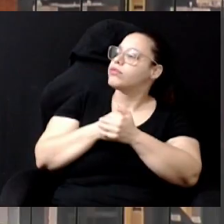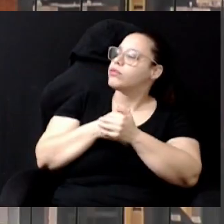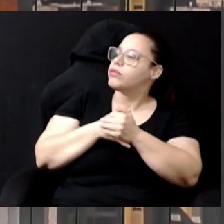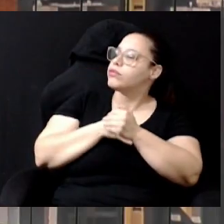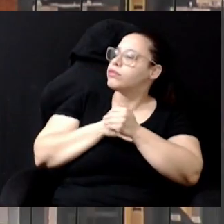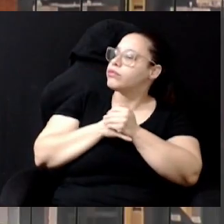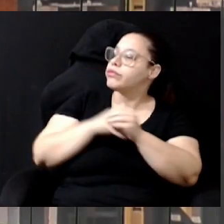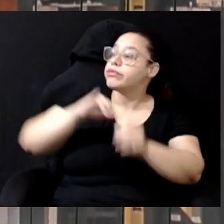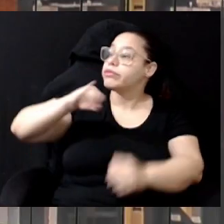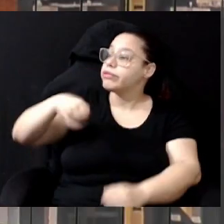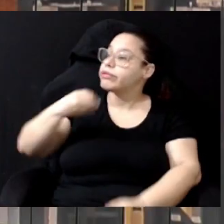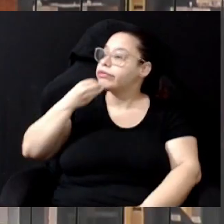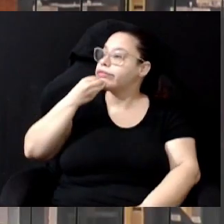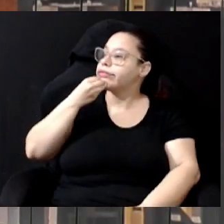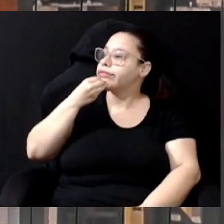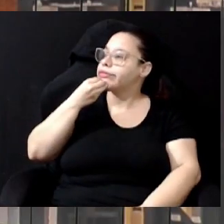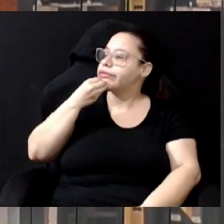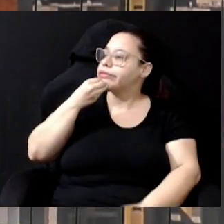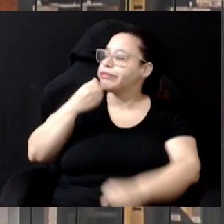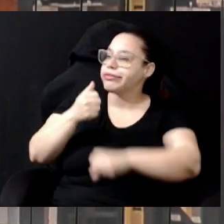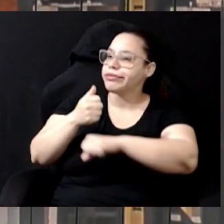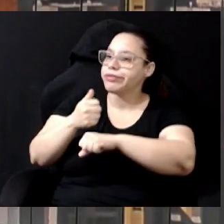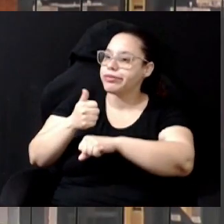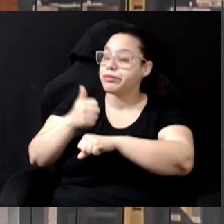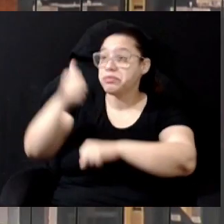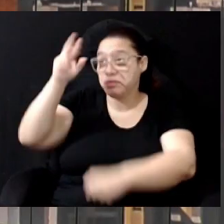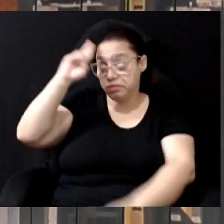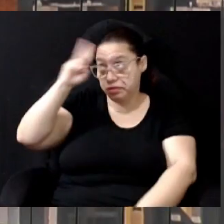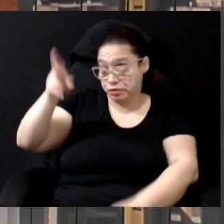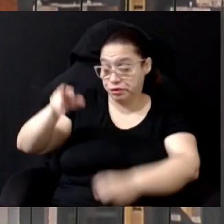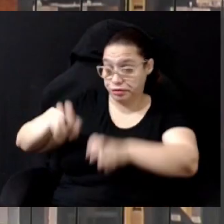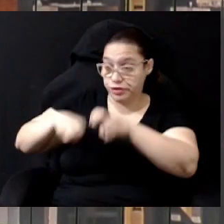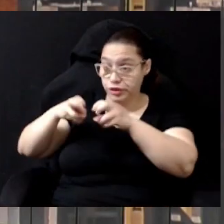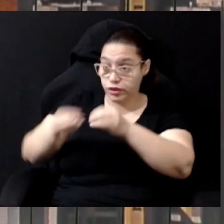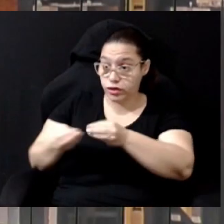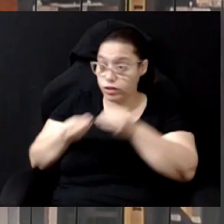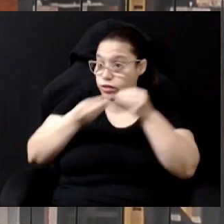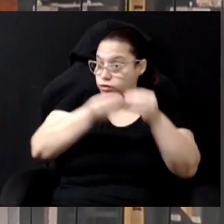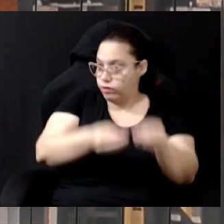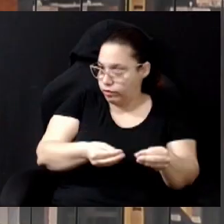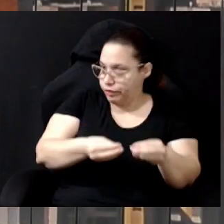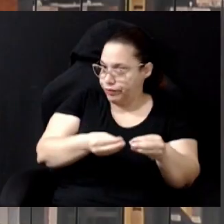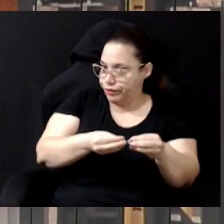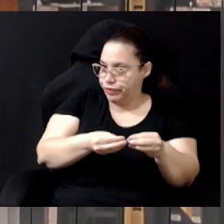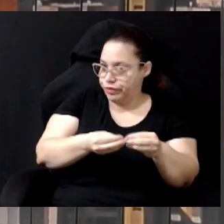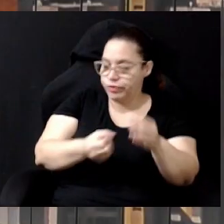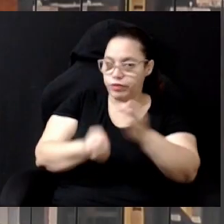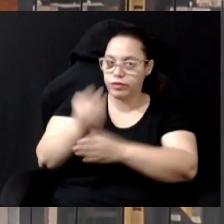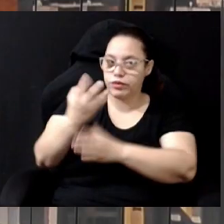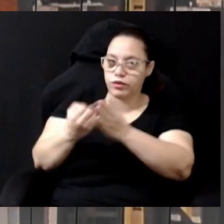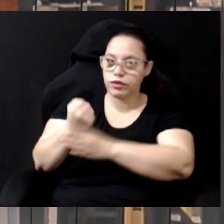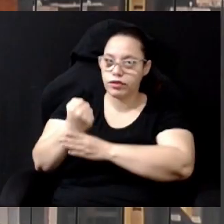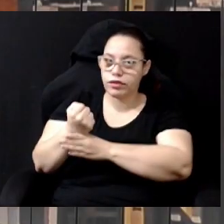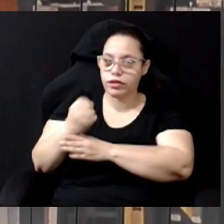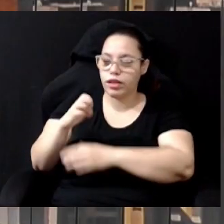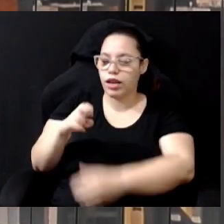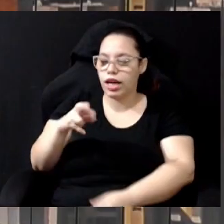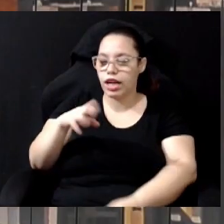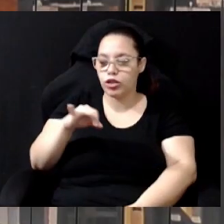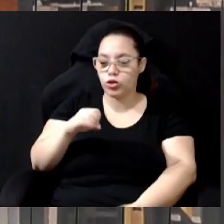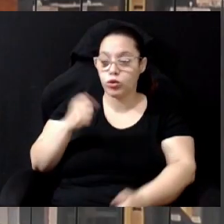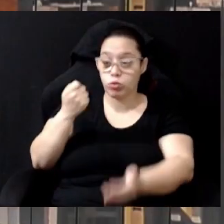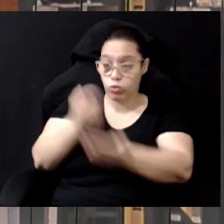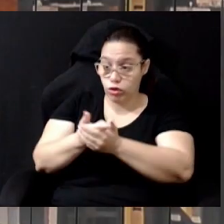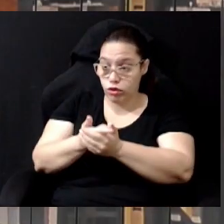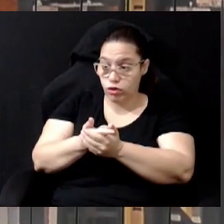que, inclusive, dá oportunidade para os produtores rurais entrarem nesse mercado de carbono, né? E criando créditos de carbono que podem